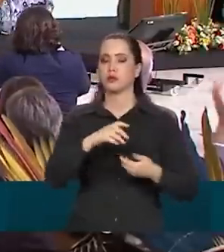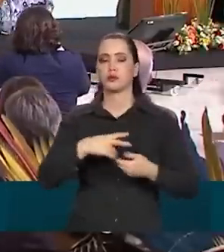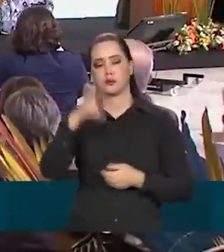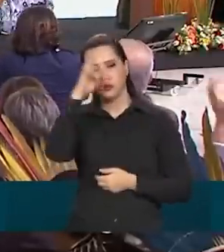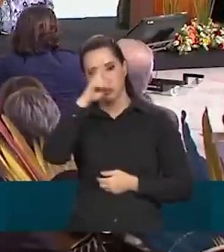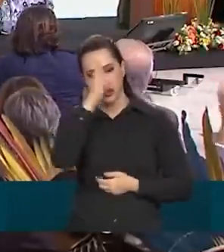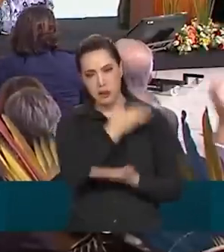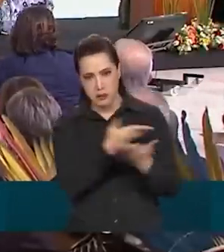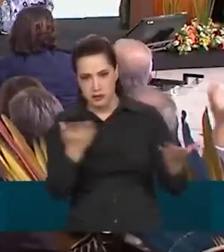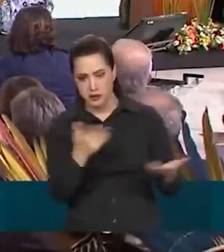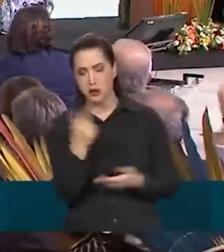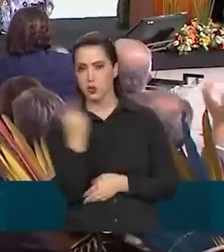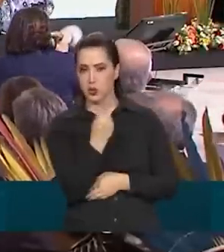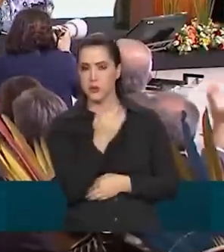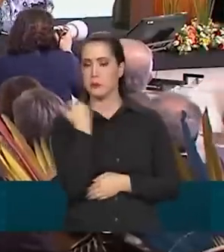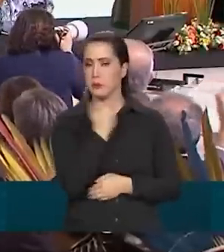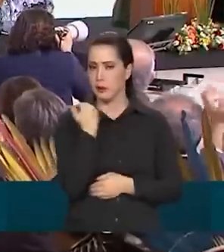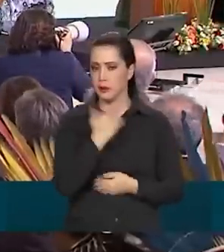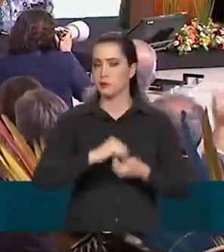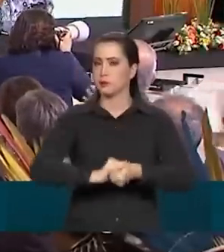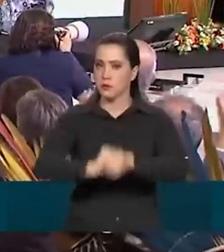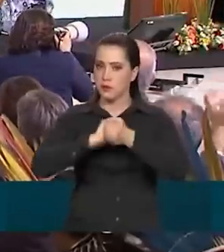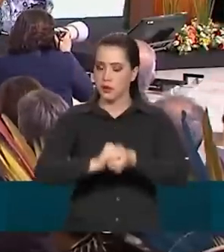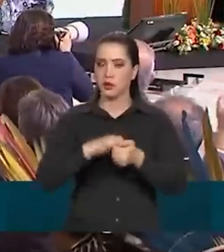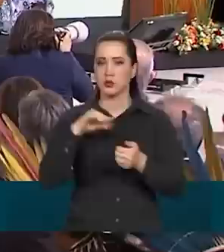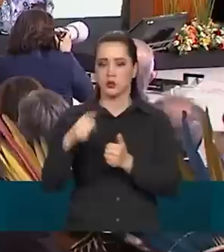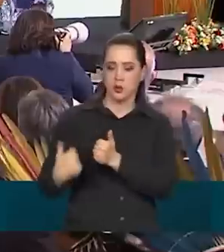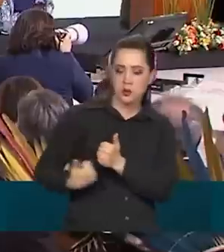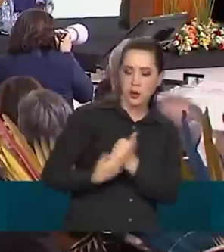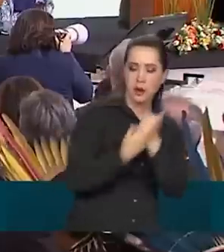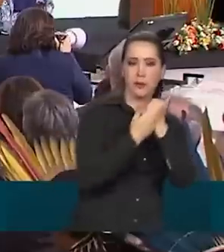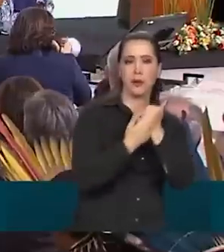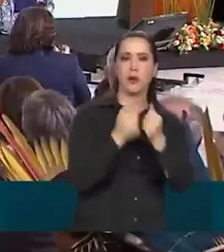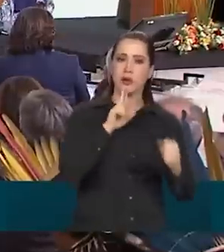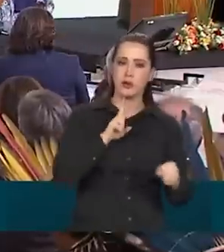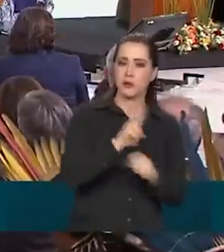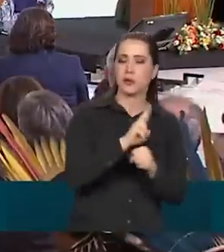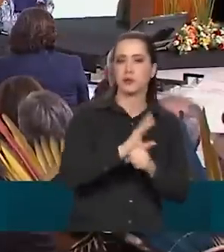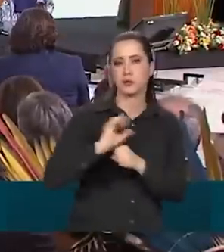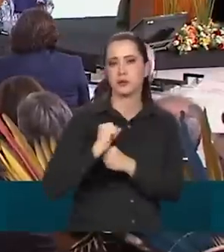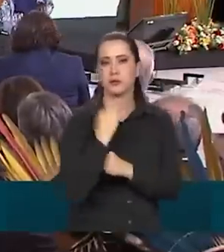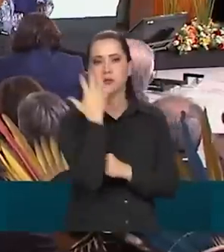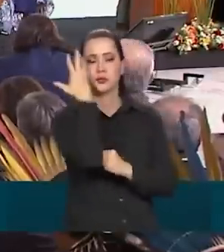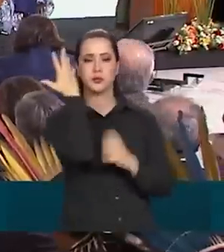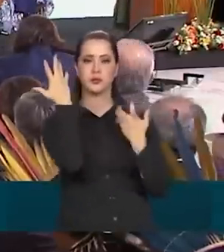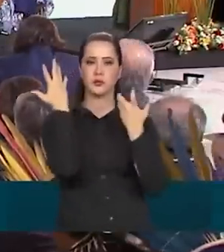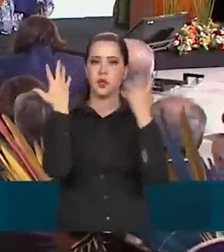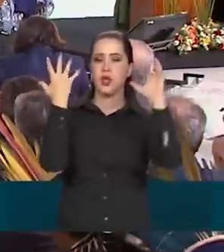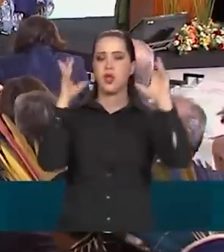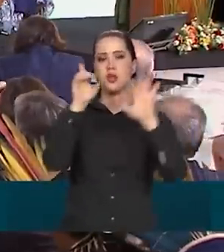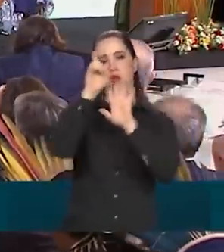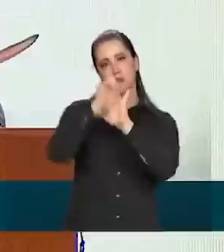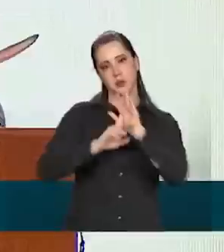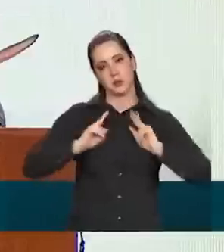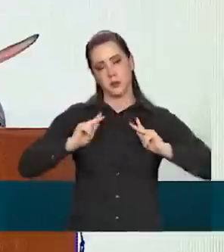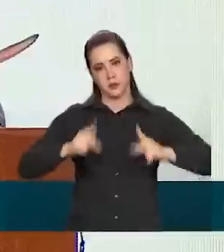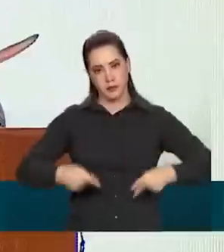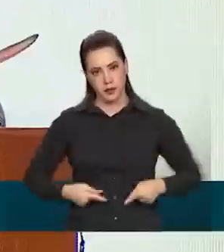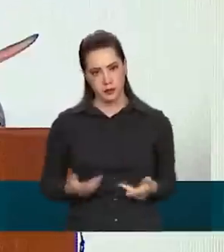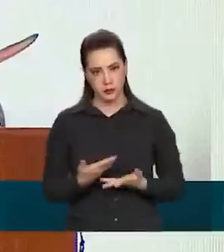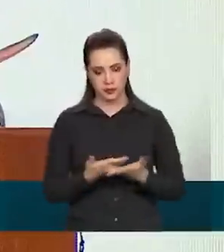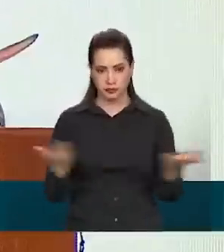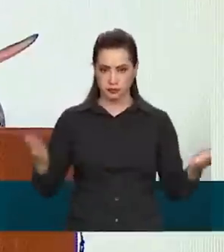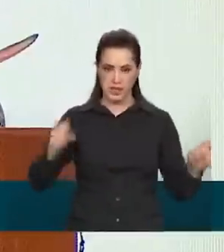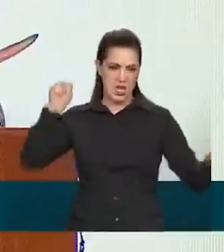nossos aliados e aliadas, defensores e defensoras do meio ambiente e dos direitos humanos.